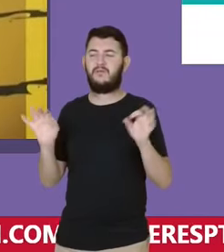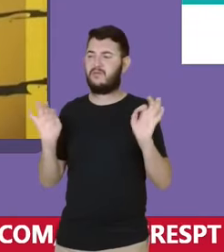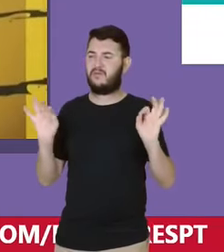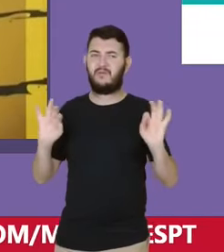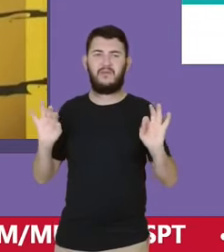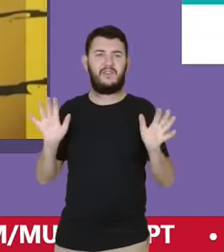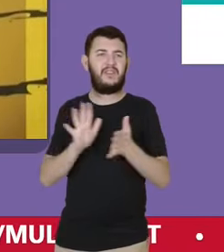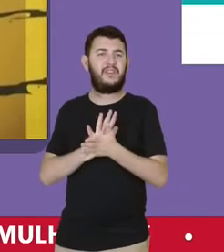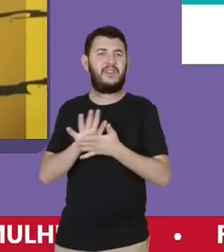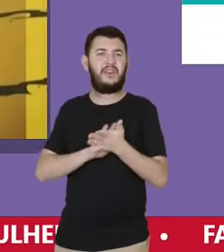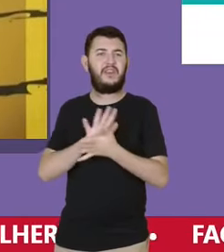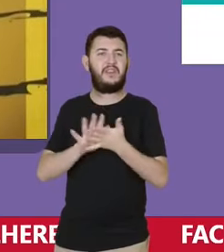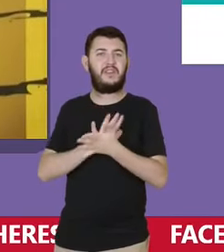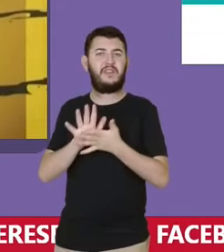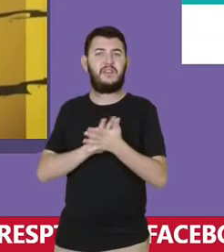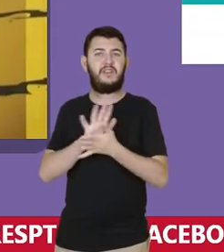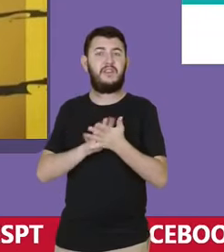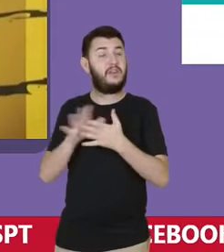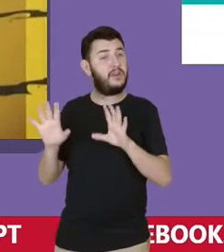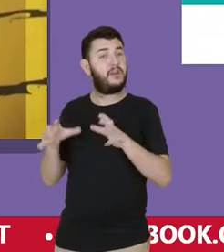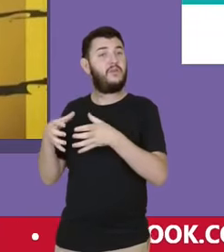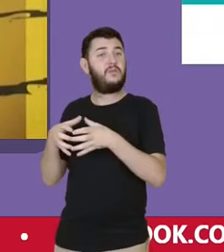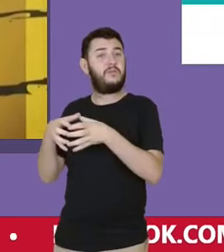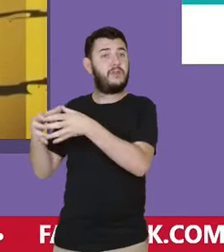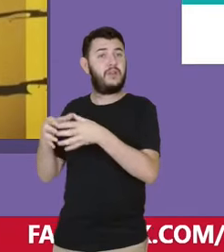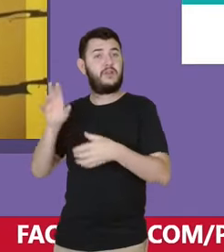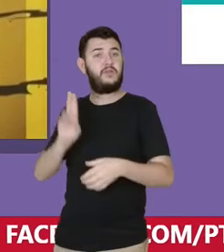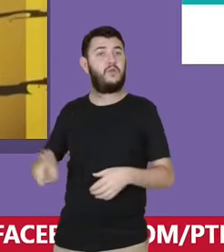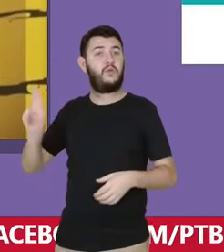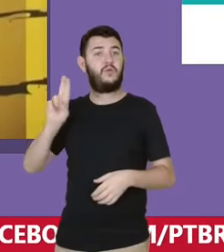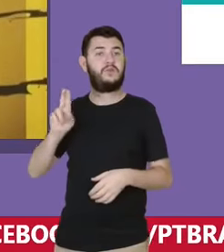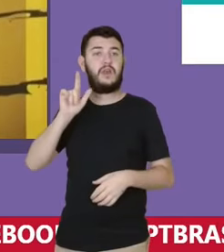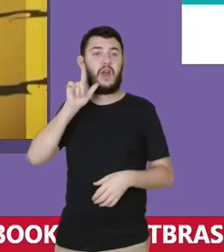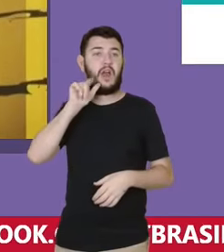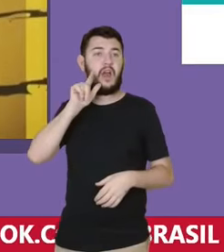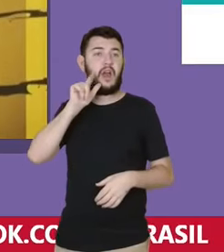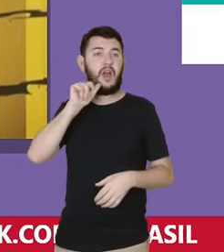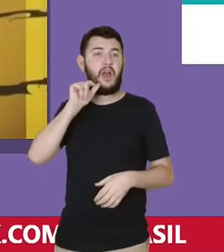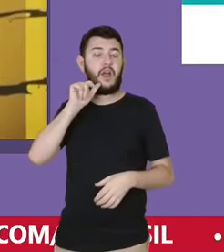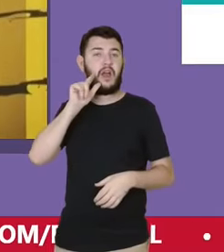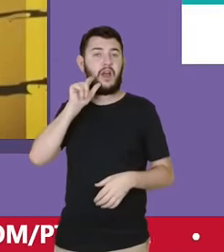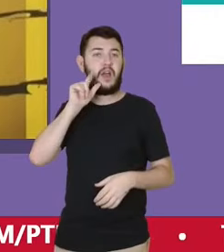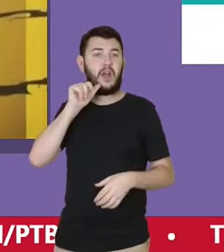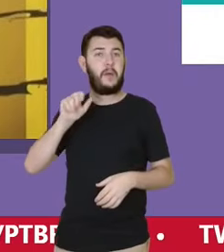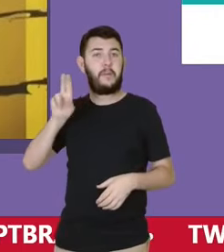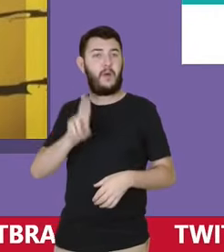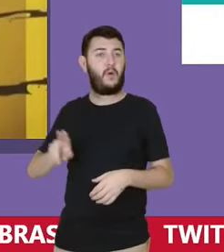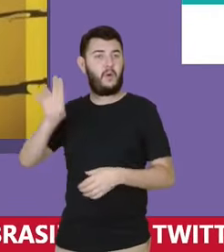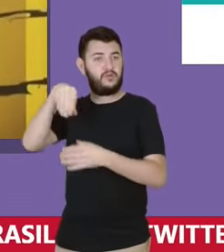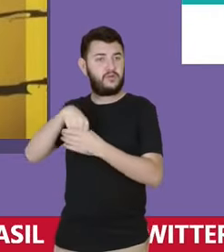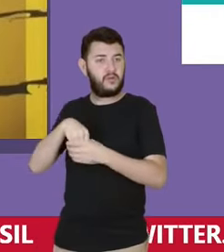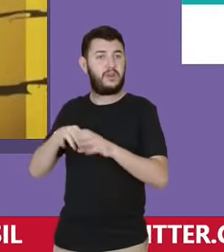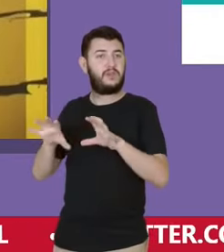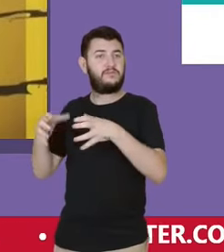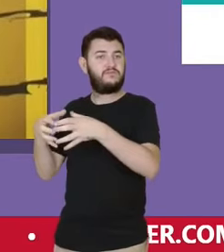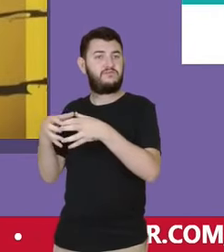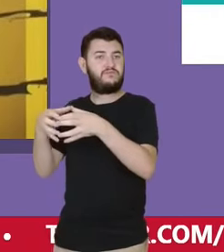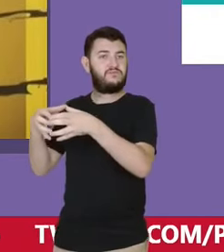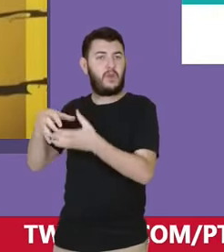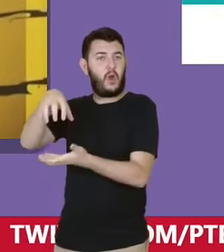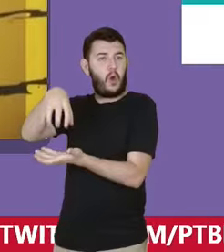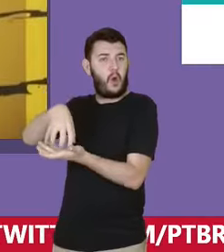as comunidades, grande parte delas usam a água para consumo doméstico, e essa água então ela está